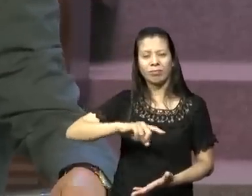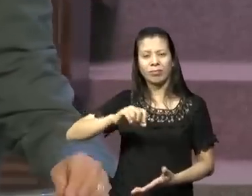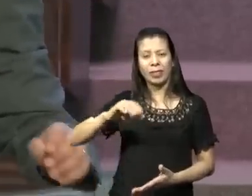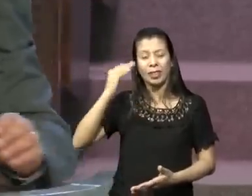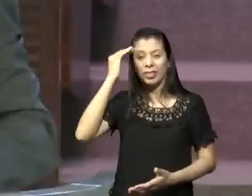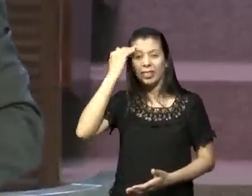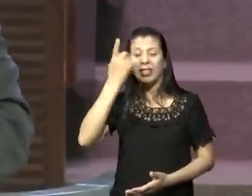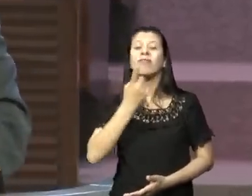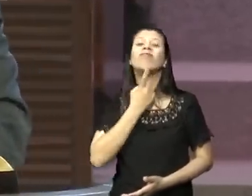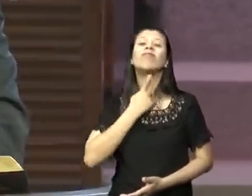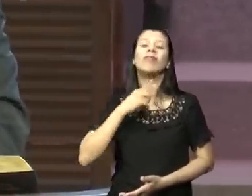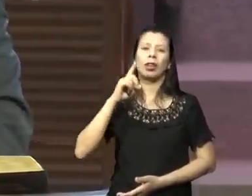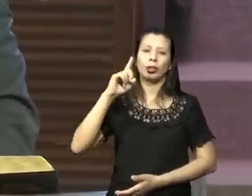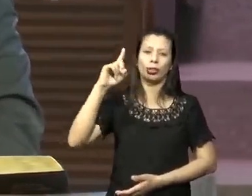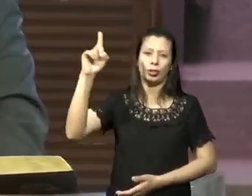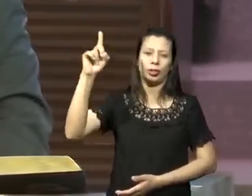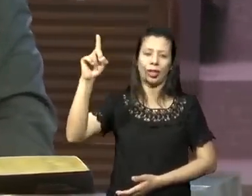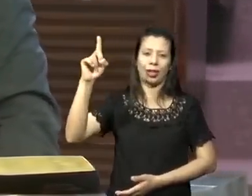Jesus